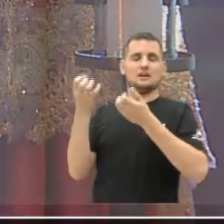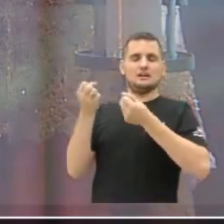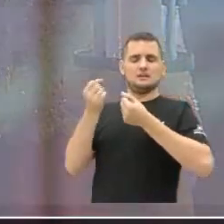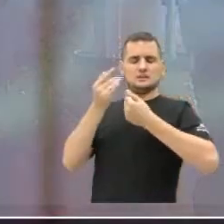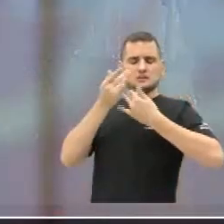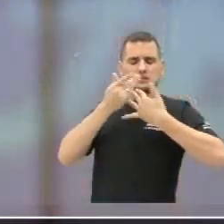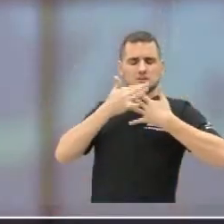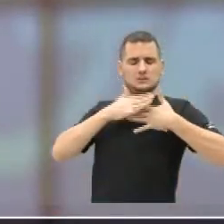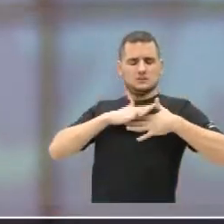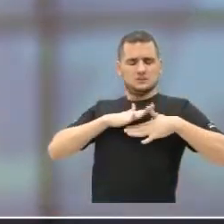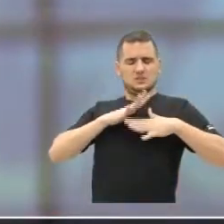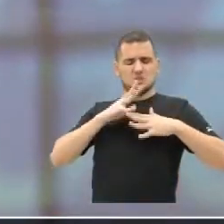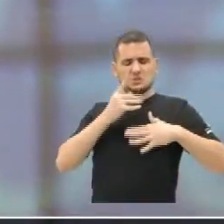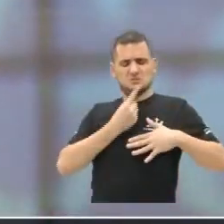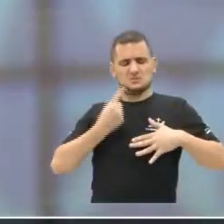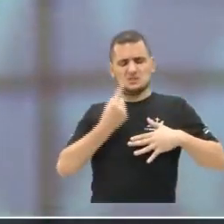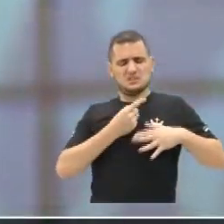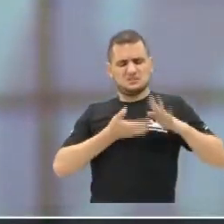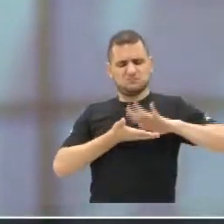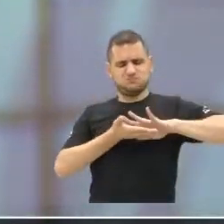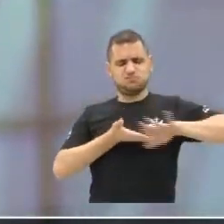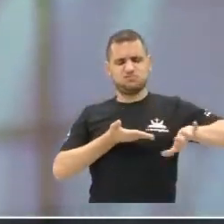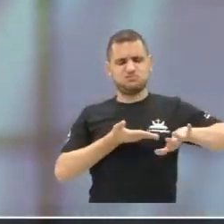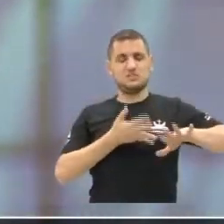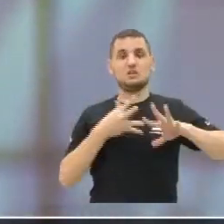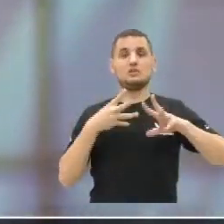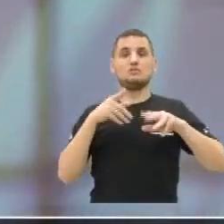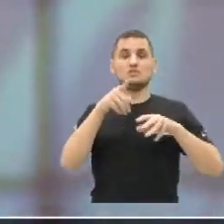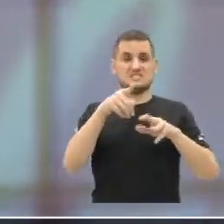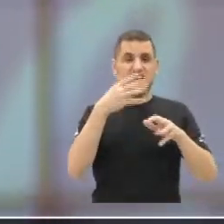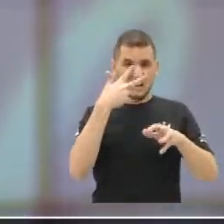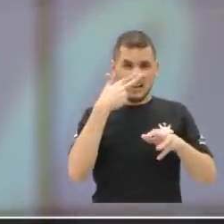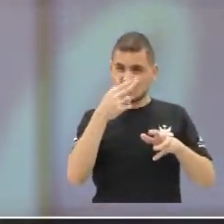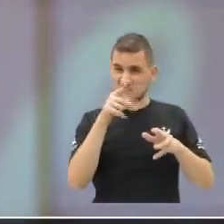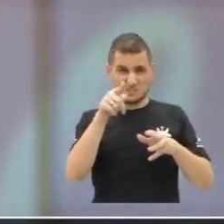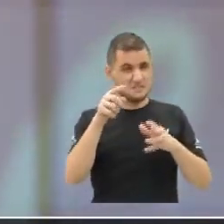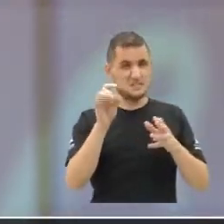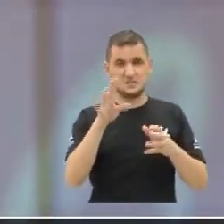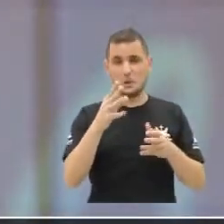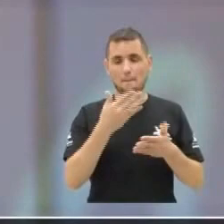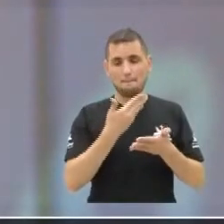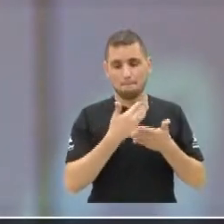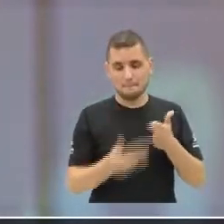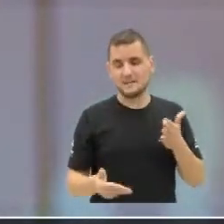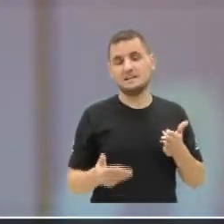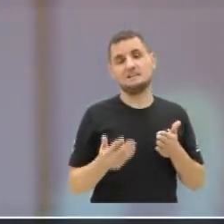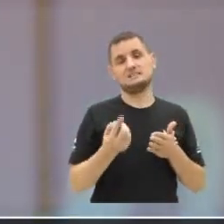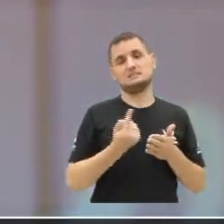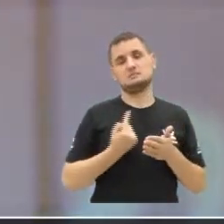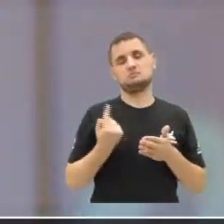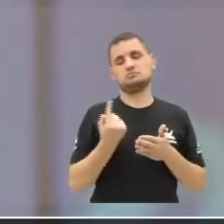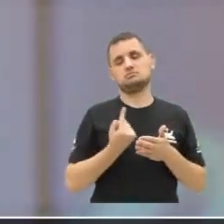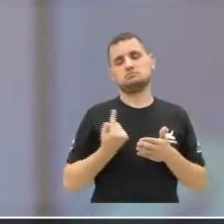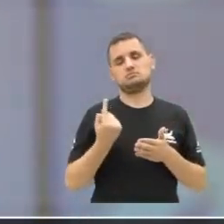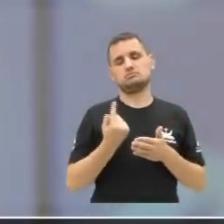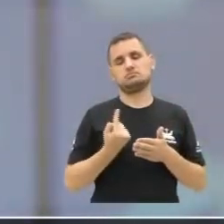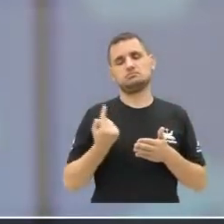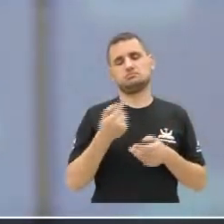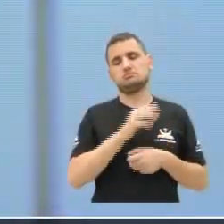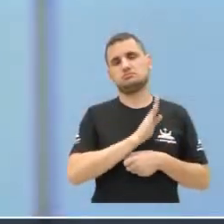fracasso que faz você ficar com essa tristeza tão profunda no coração. Obrigada,